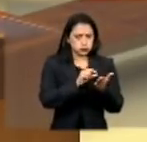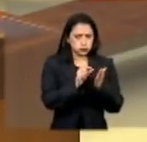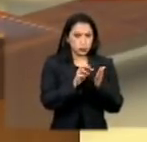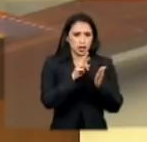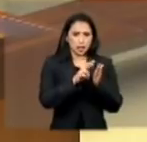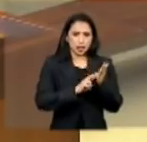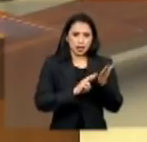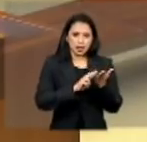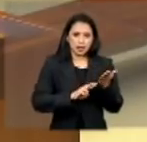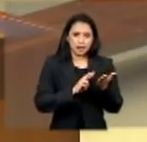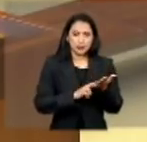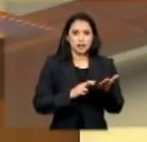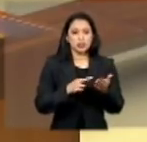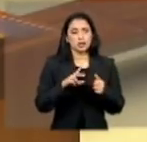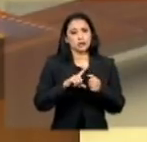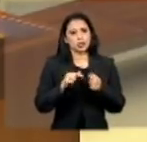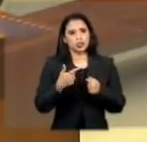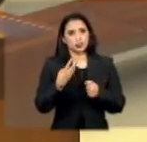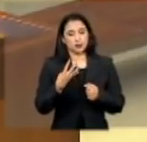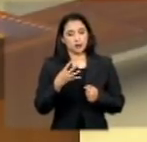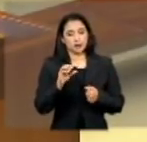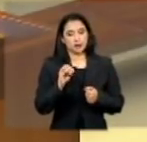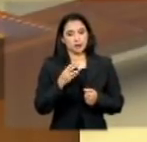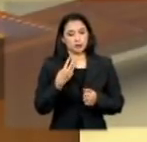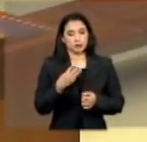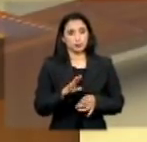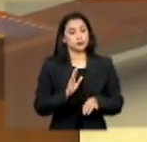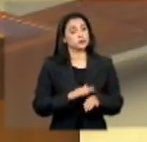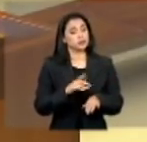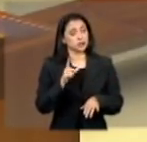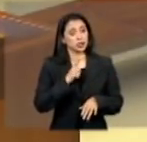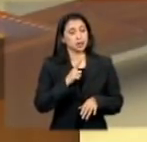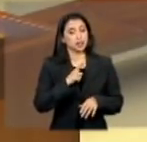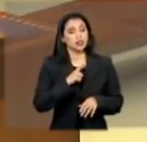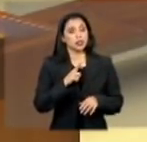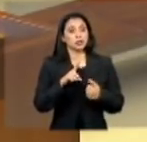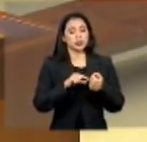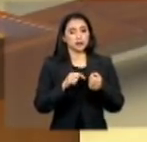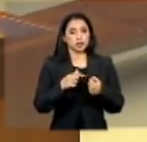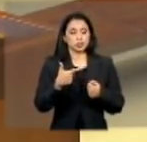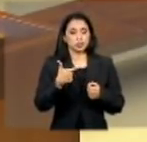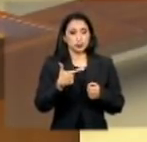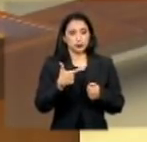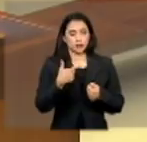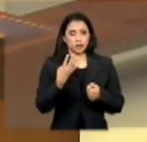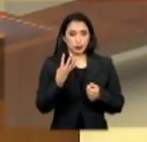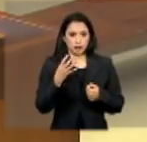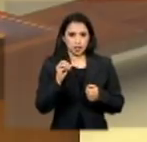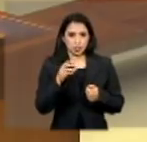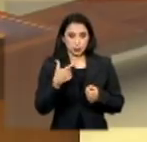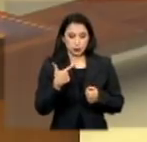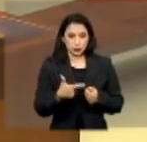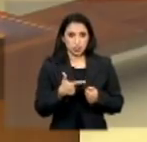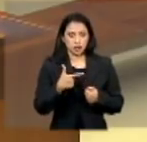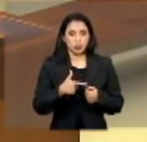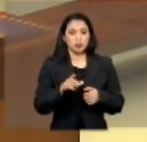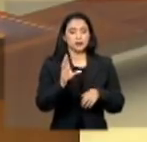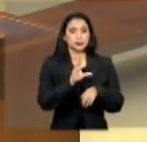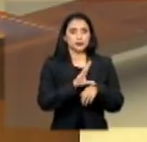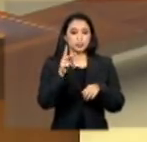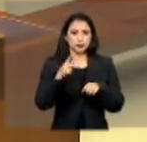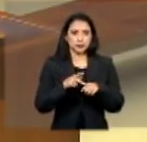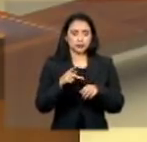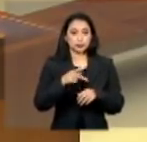403 e mais o artigo 401/2 do código processo penal ainda chega nome na ministério